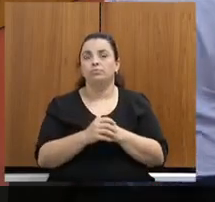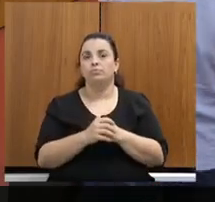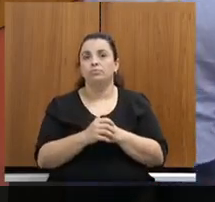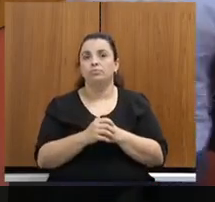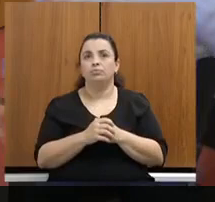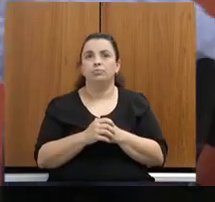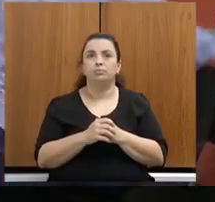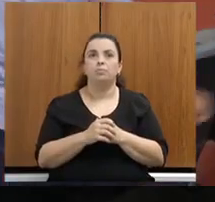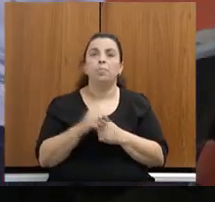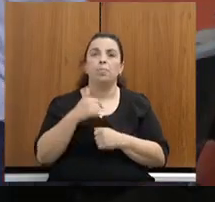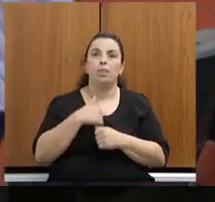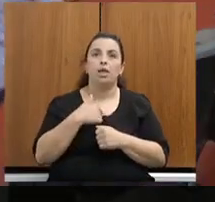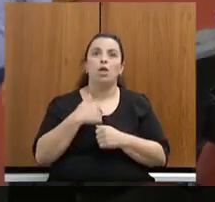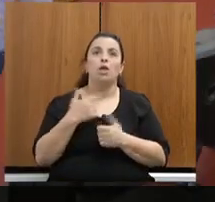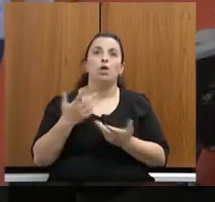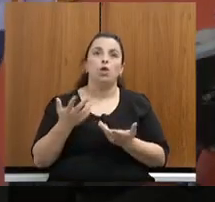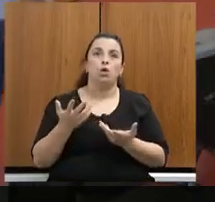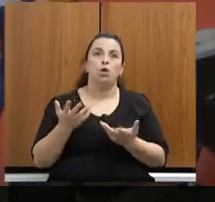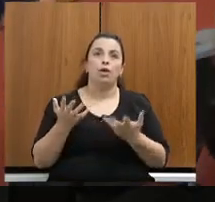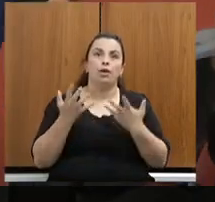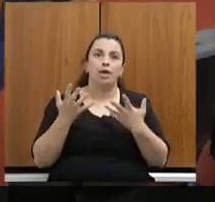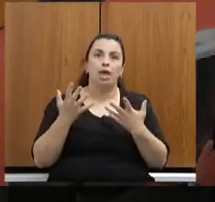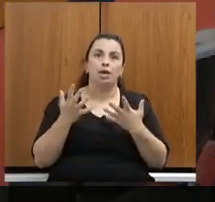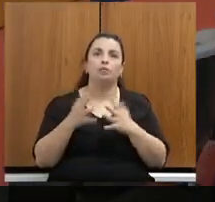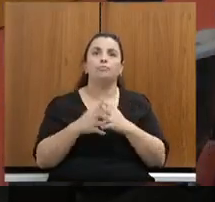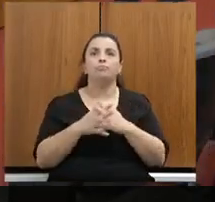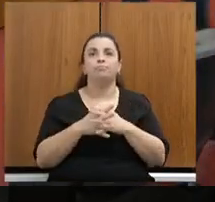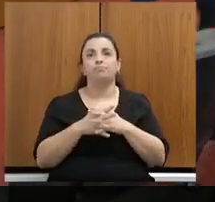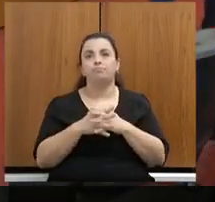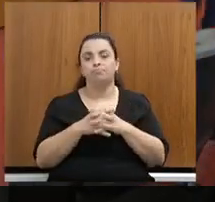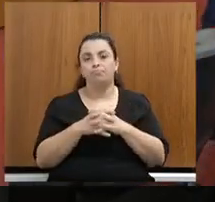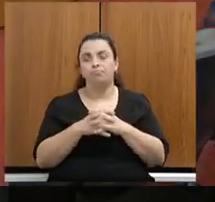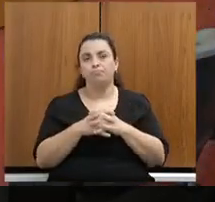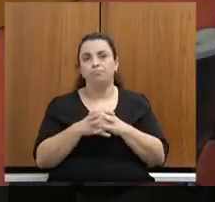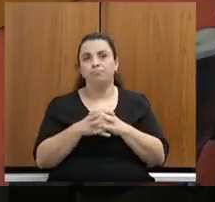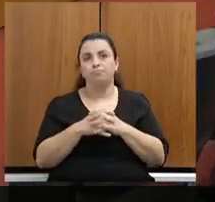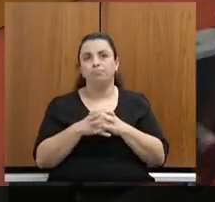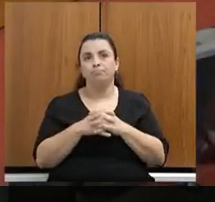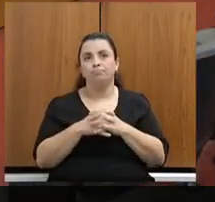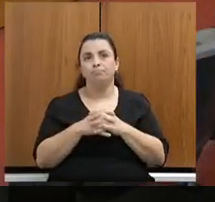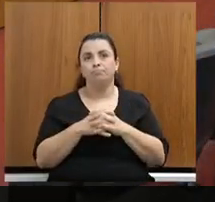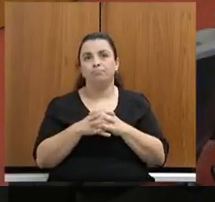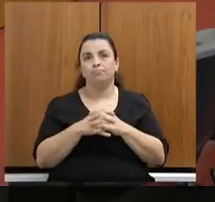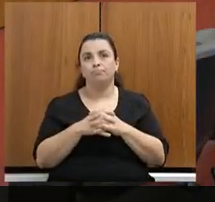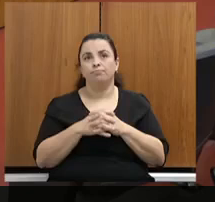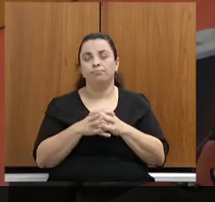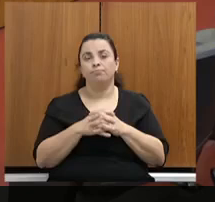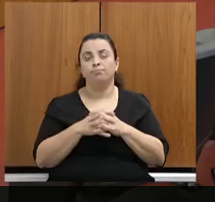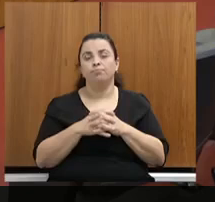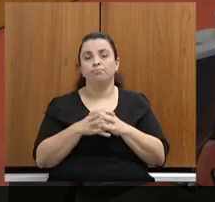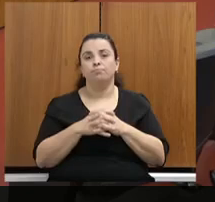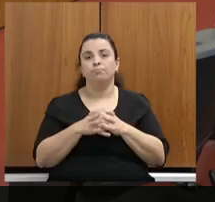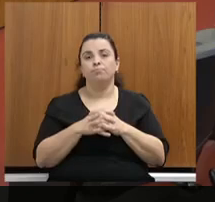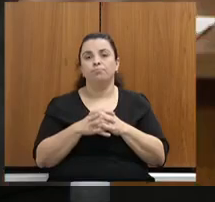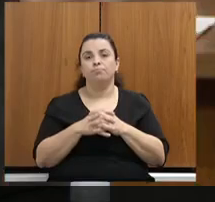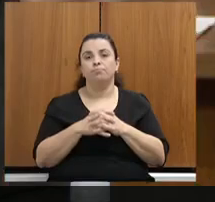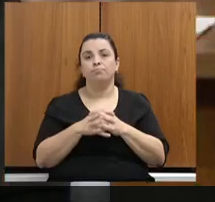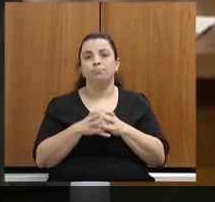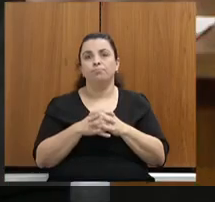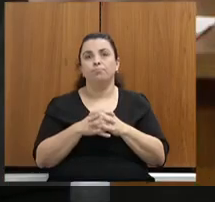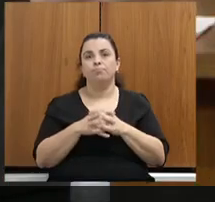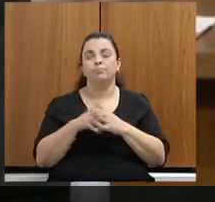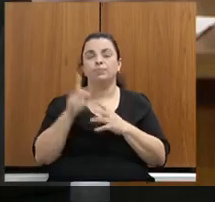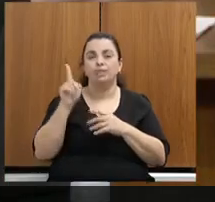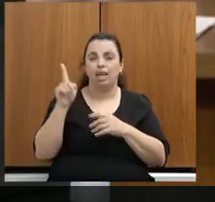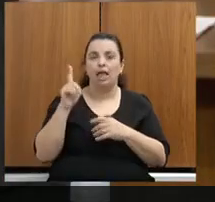aqui de a partir da fala aqui da nossa colega